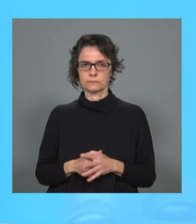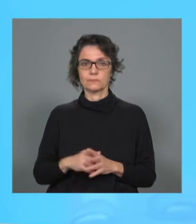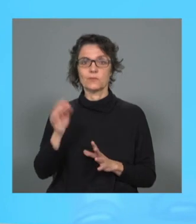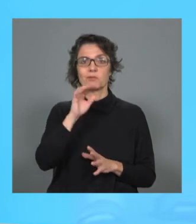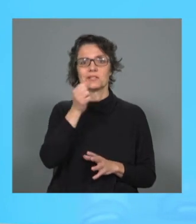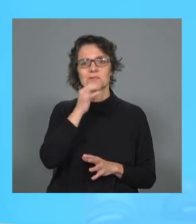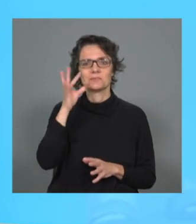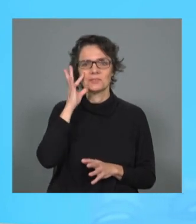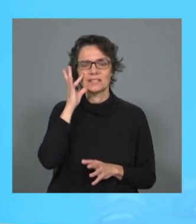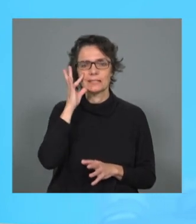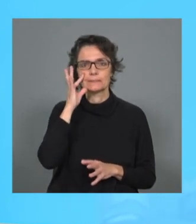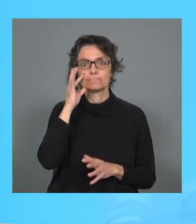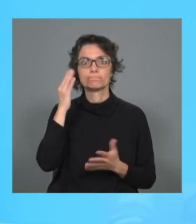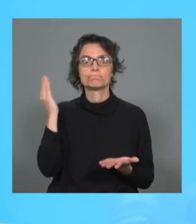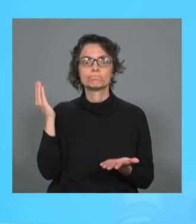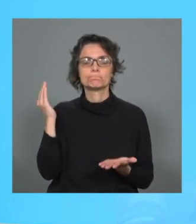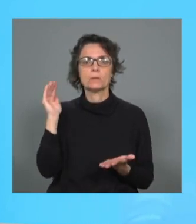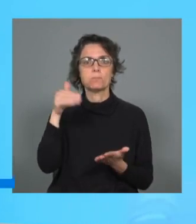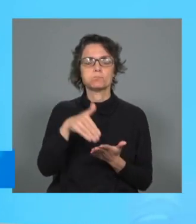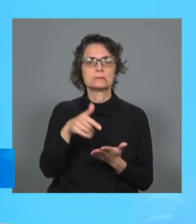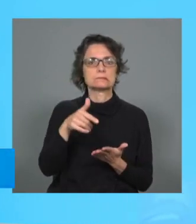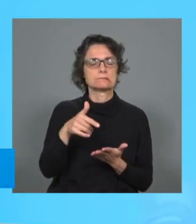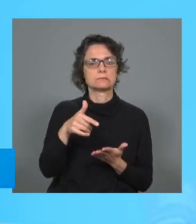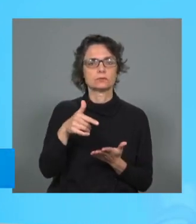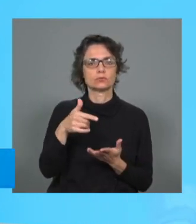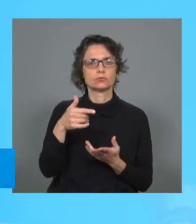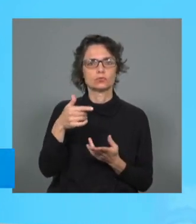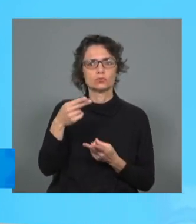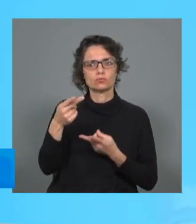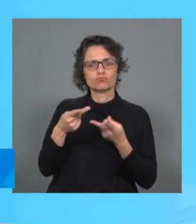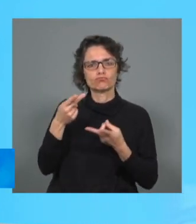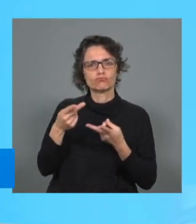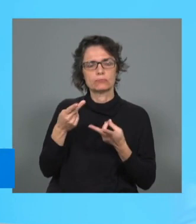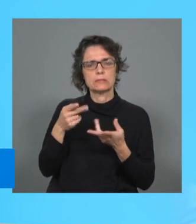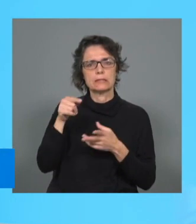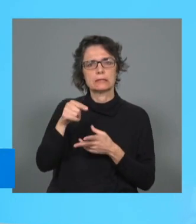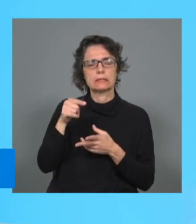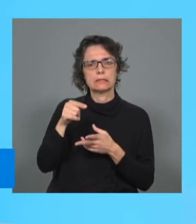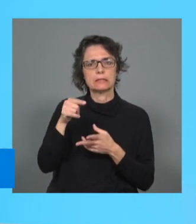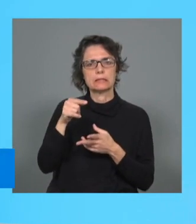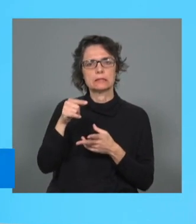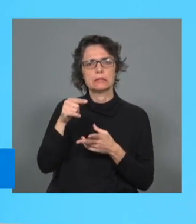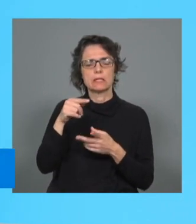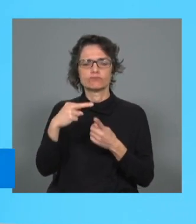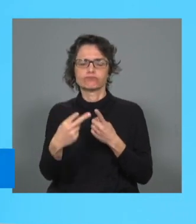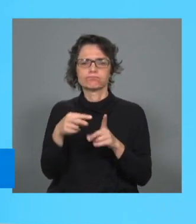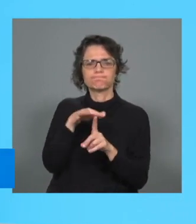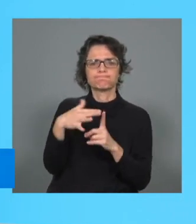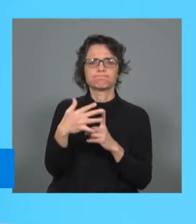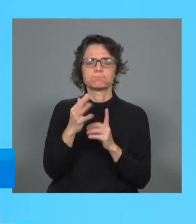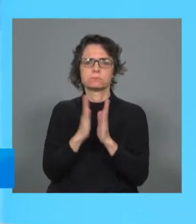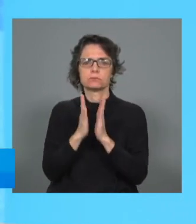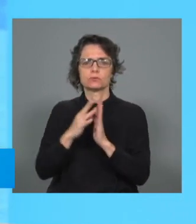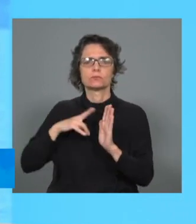Olá, muito boa tarde. O resultado de uma análise sociológica à religião em Portugal dá título ao livro da autoria de